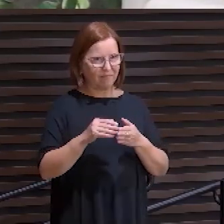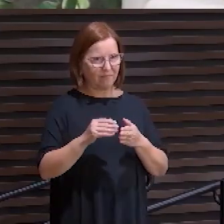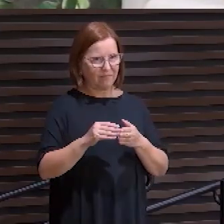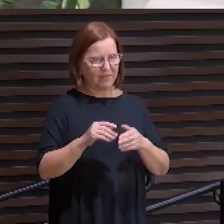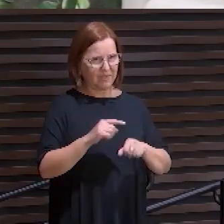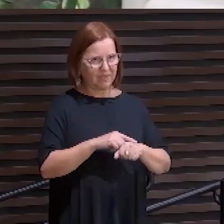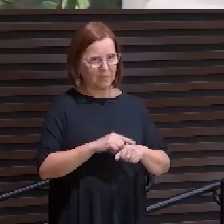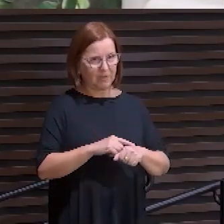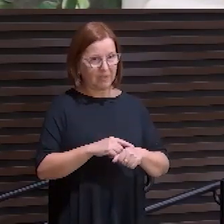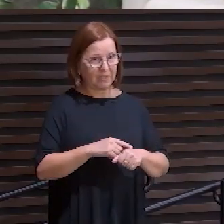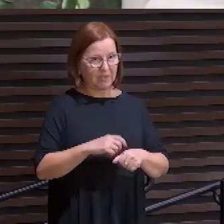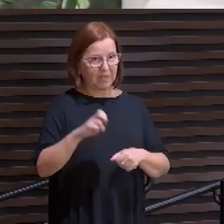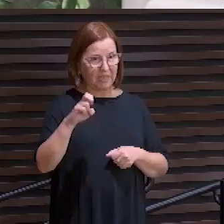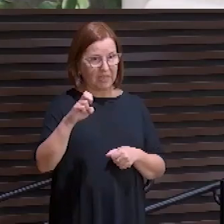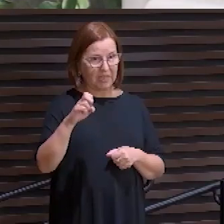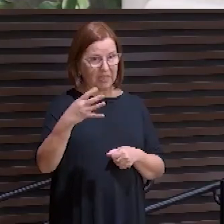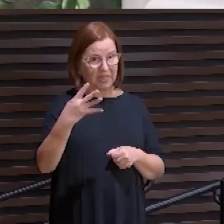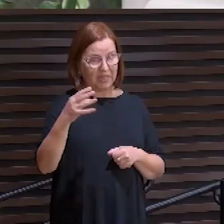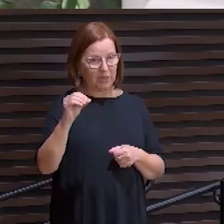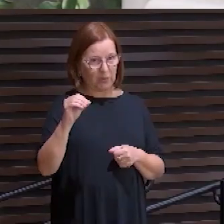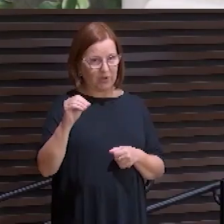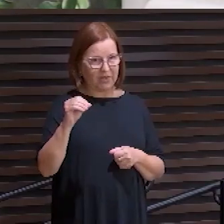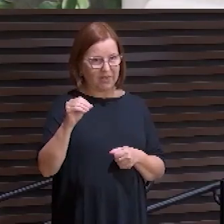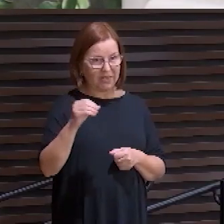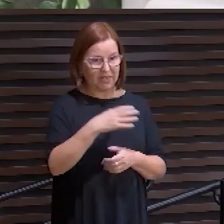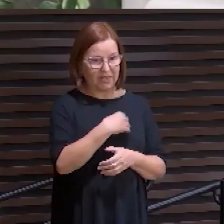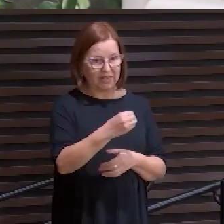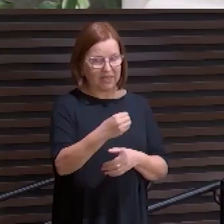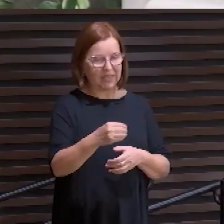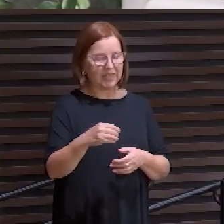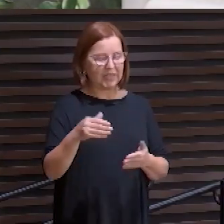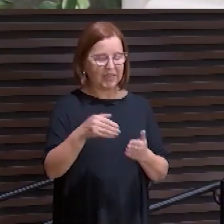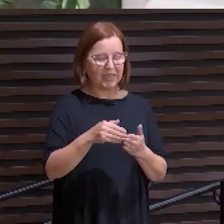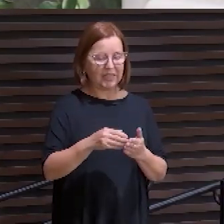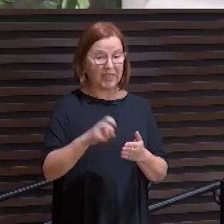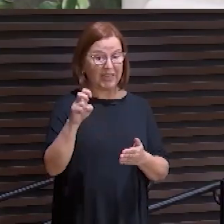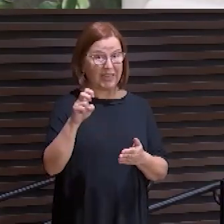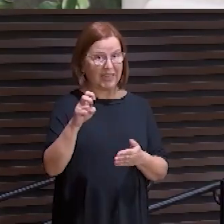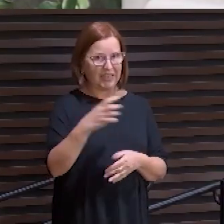540 descendentes até a 5ª geração.